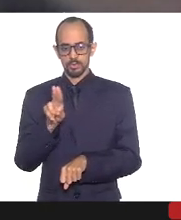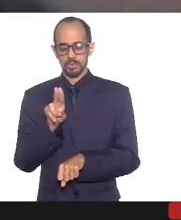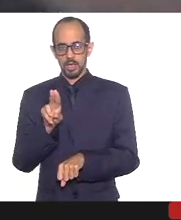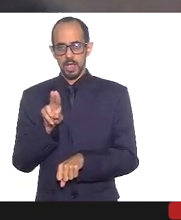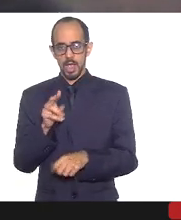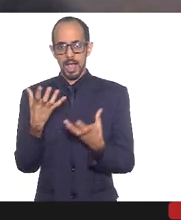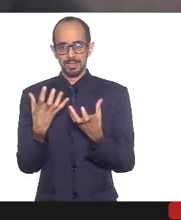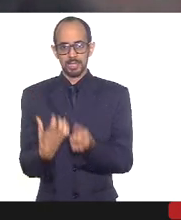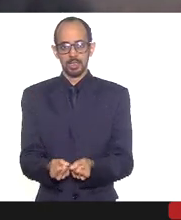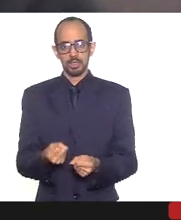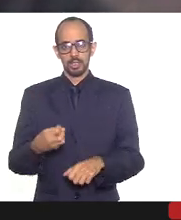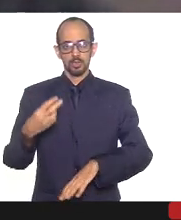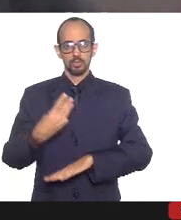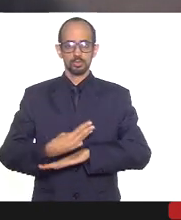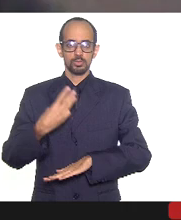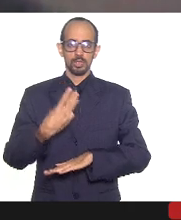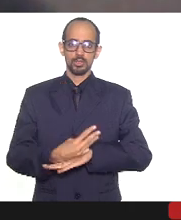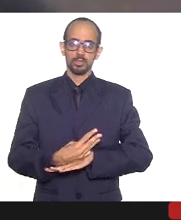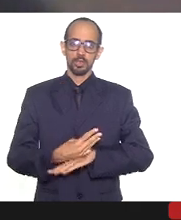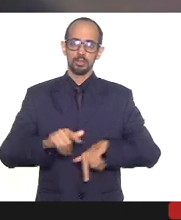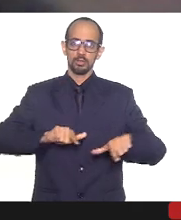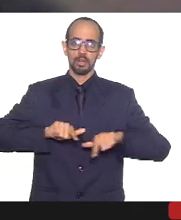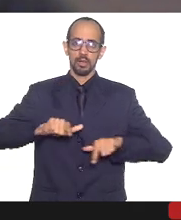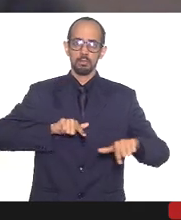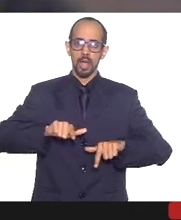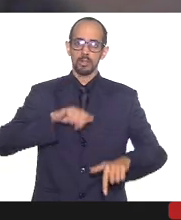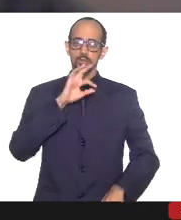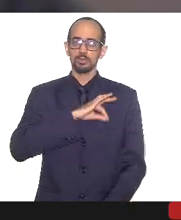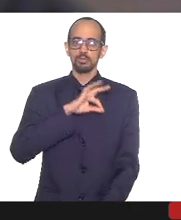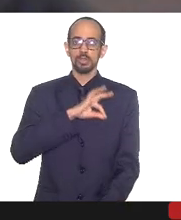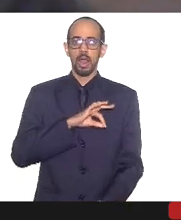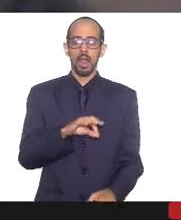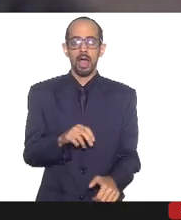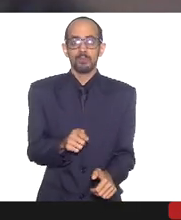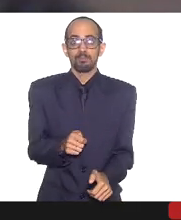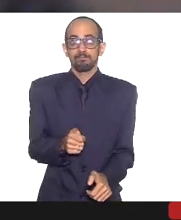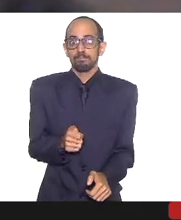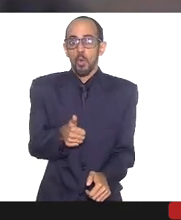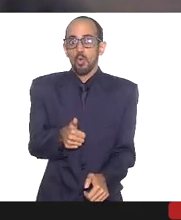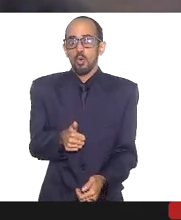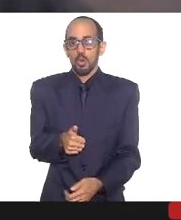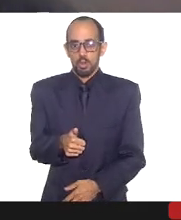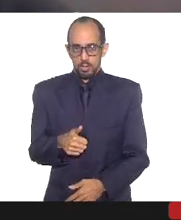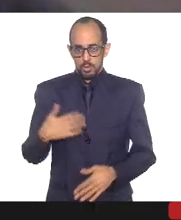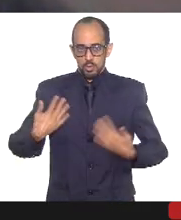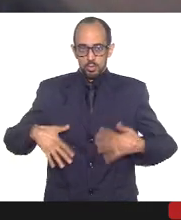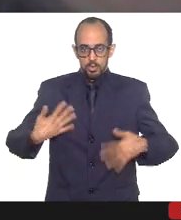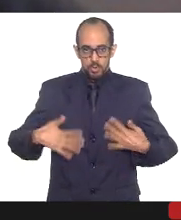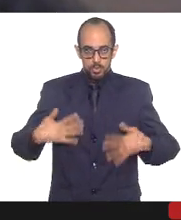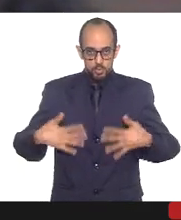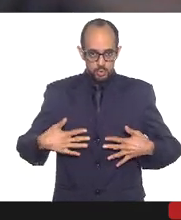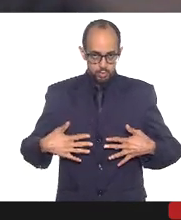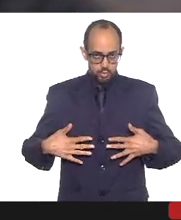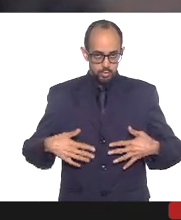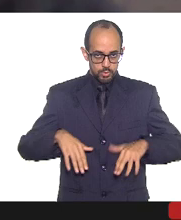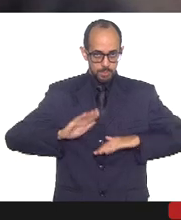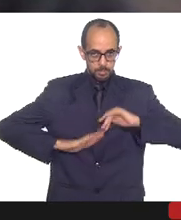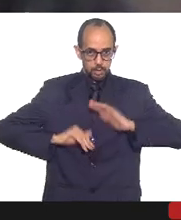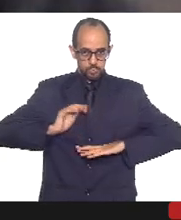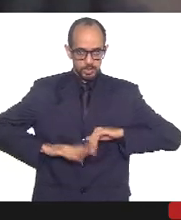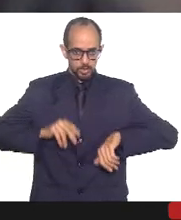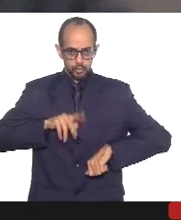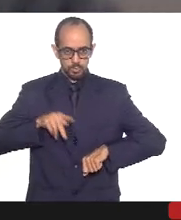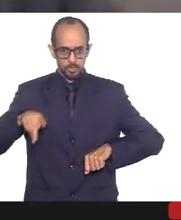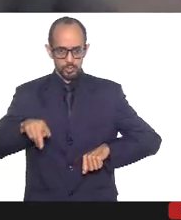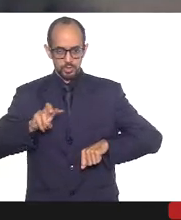trabalho terceirizado com salários muito baixos. E a profissão de professor passando a ser apenas uma ponte para uma